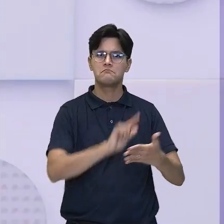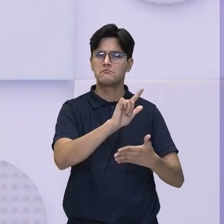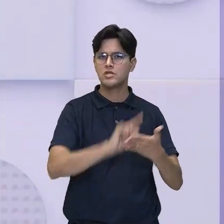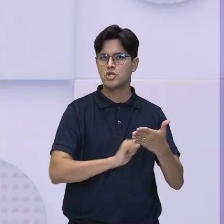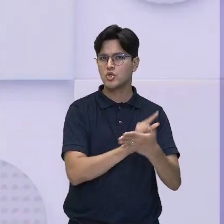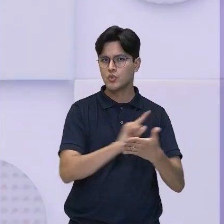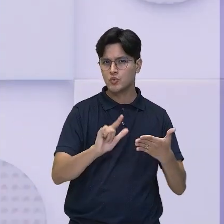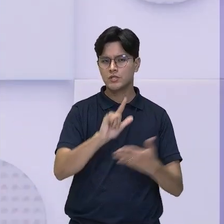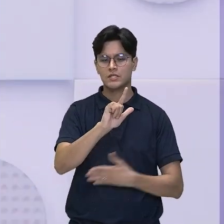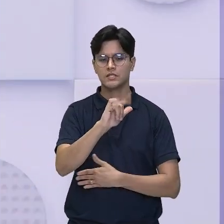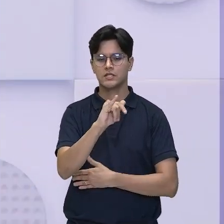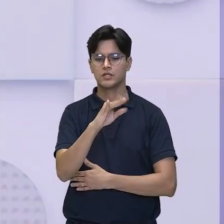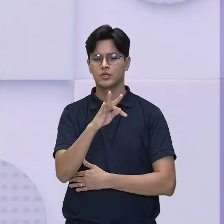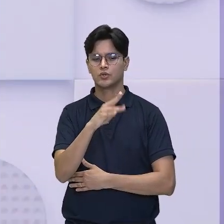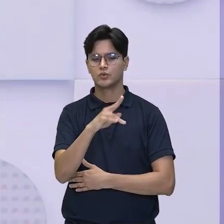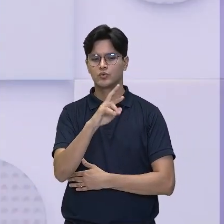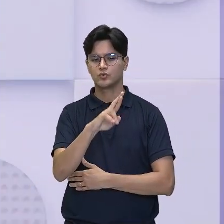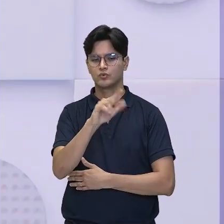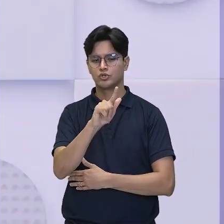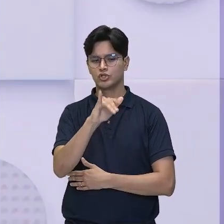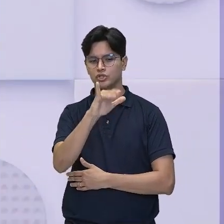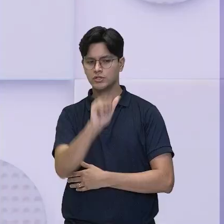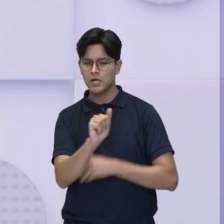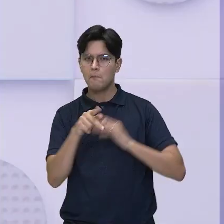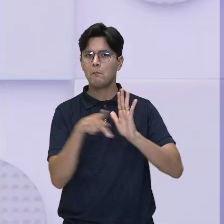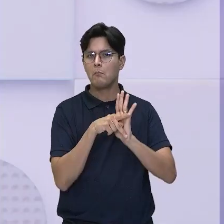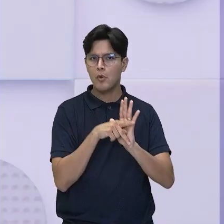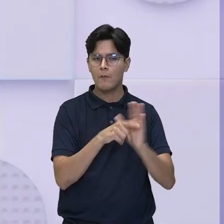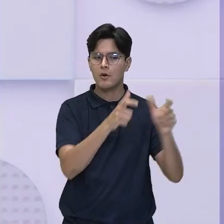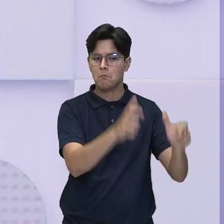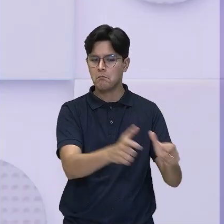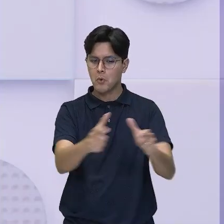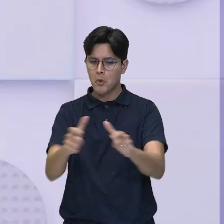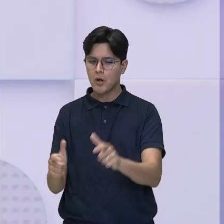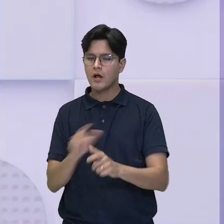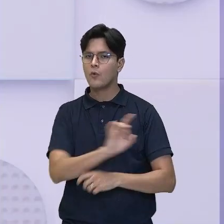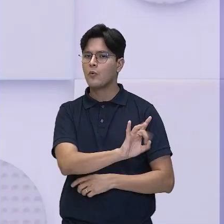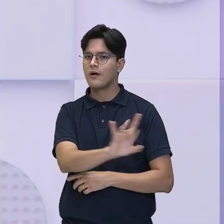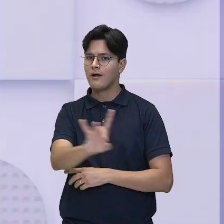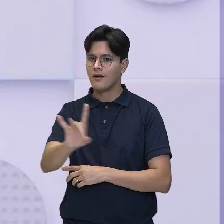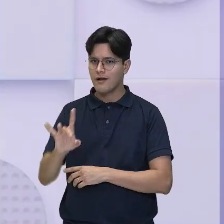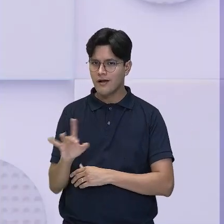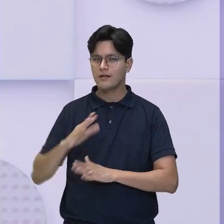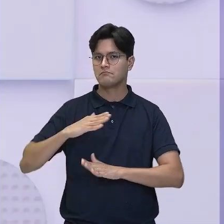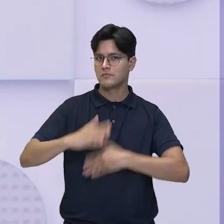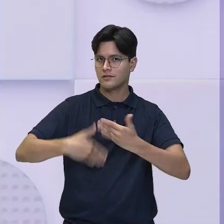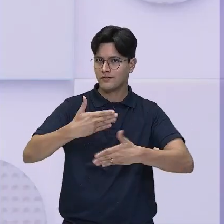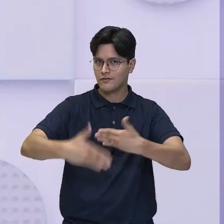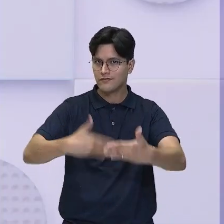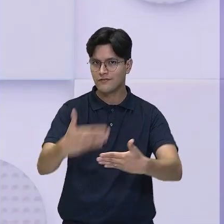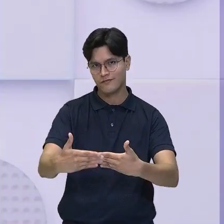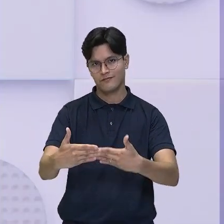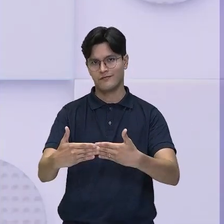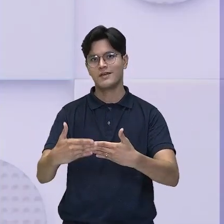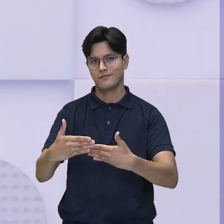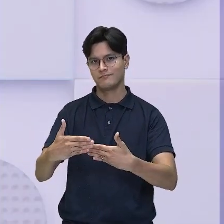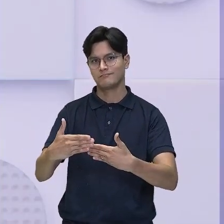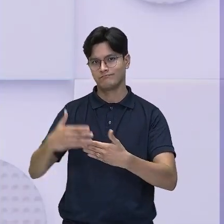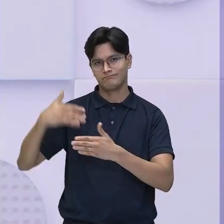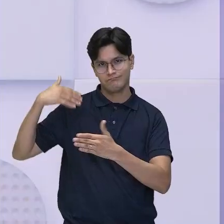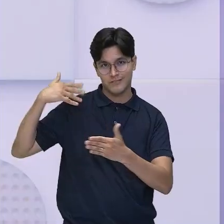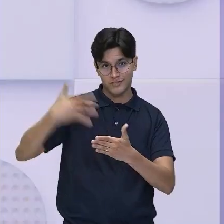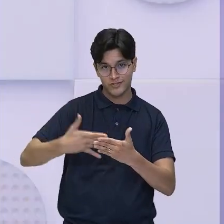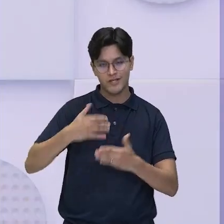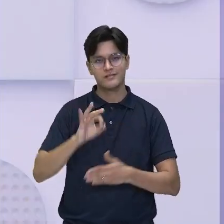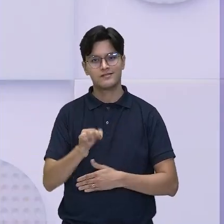lugar vai de certa forma, construir ao longo do seu próprio tempo e ao longo que isso